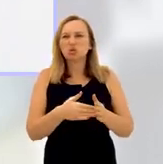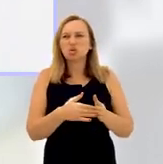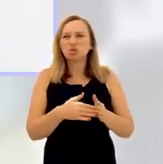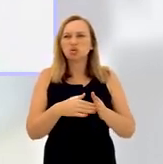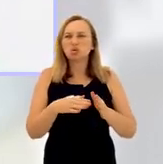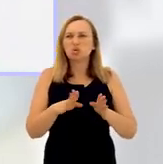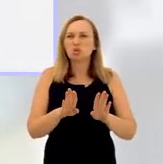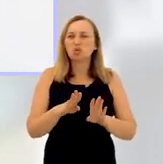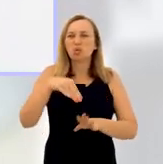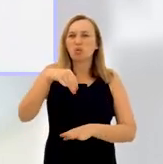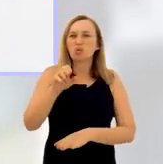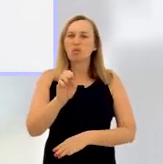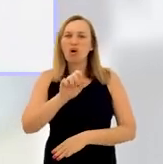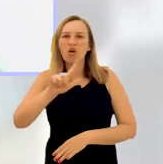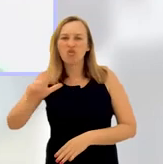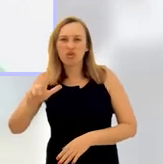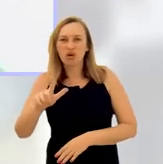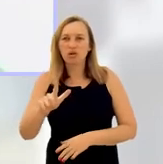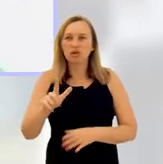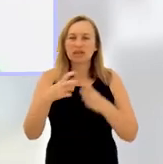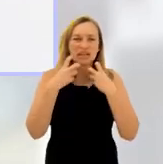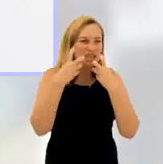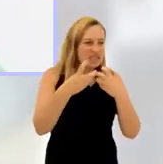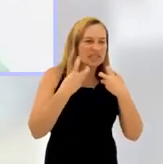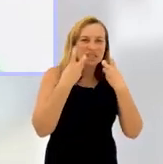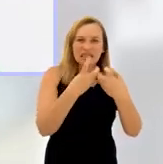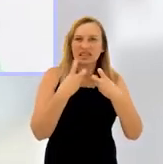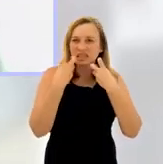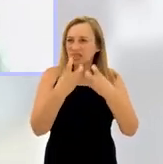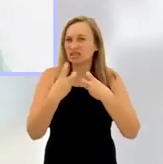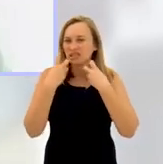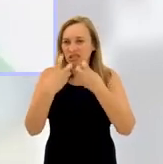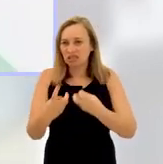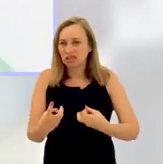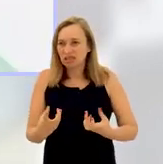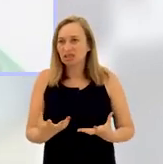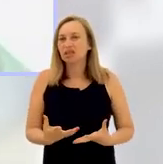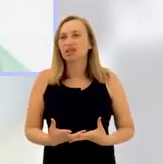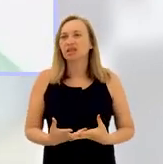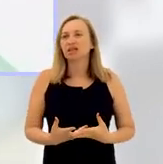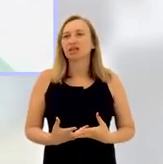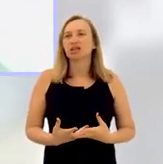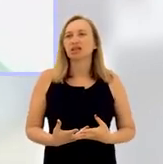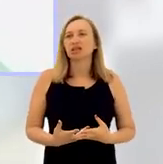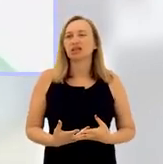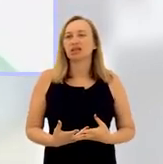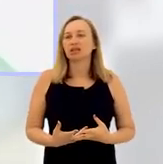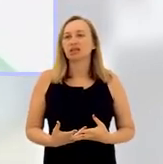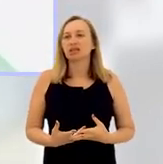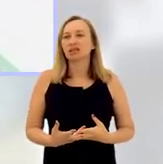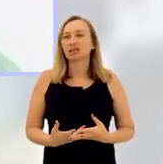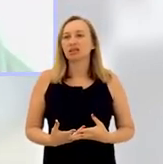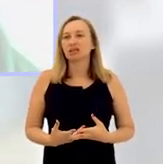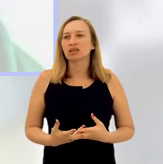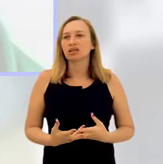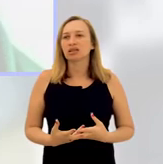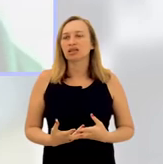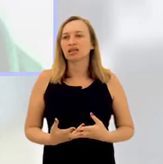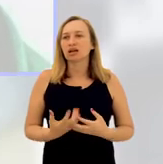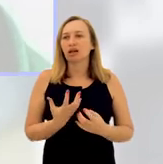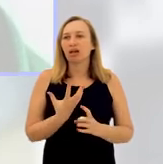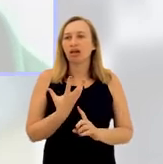os móveis, os utensílios, começa a gritar, fazer situações de